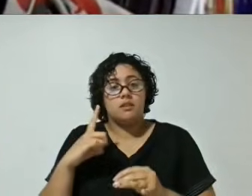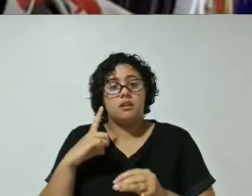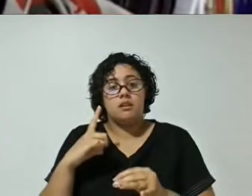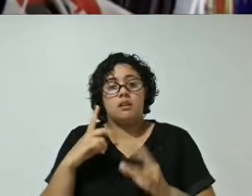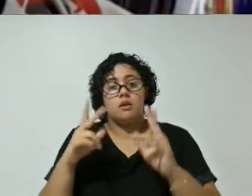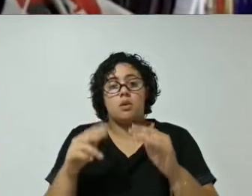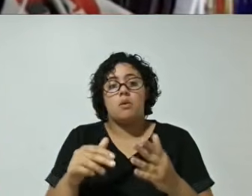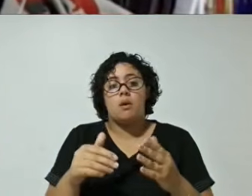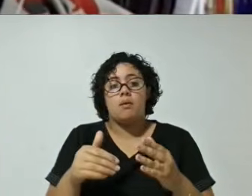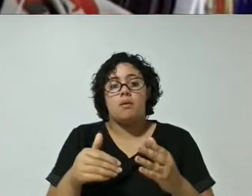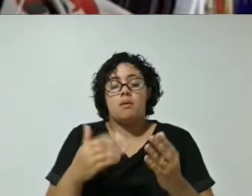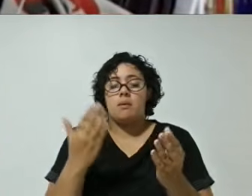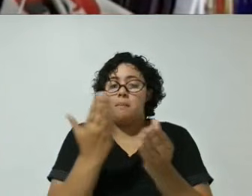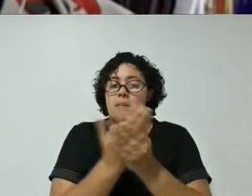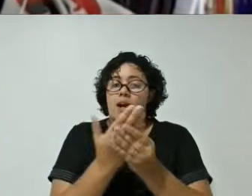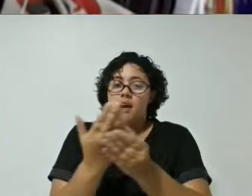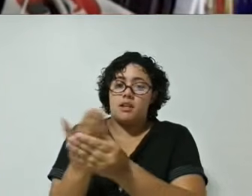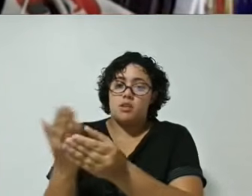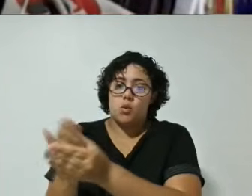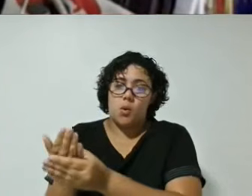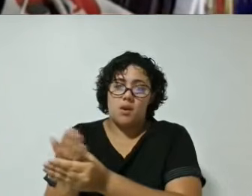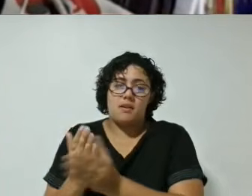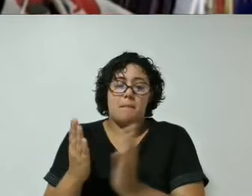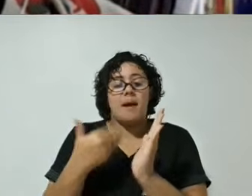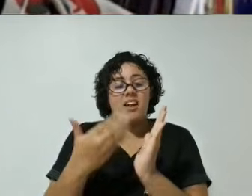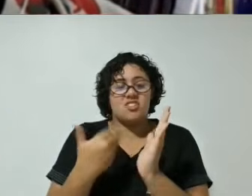página, né, Uhum. onde